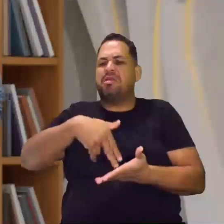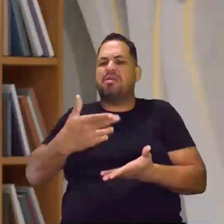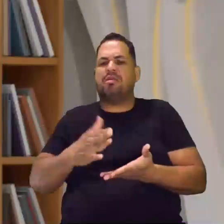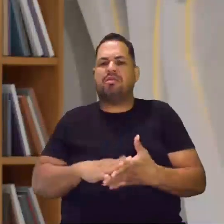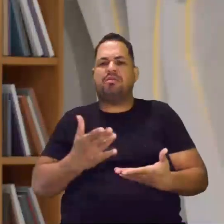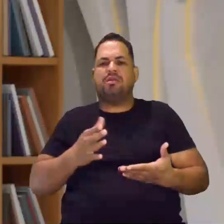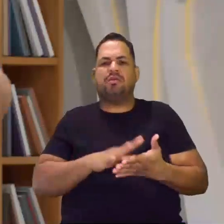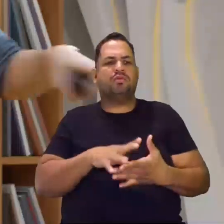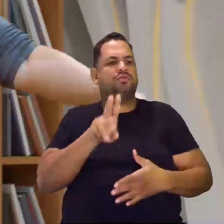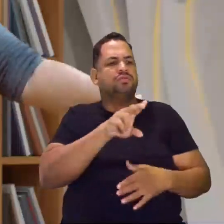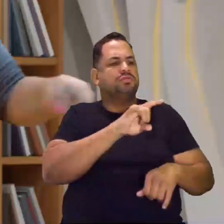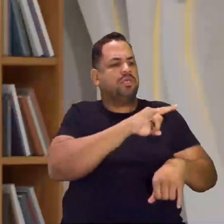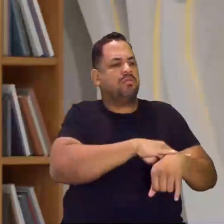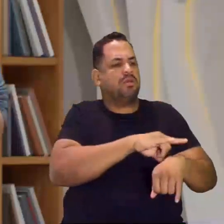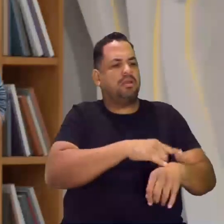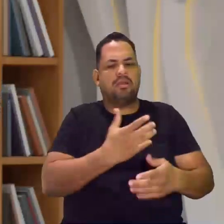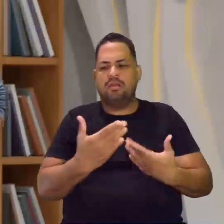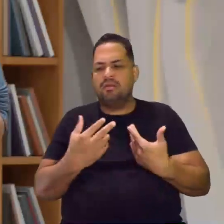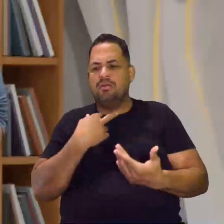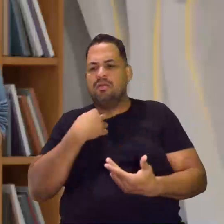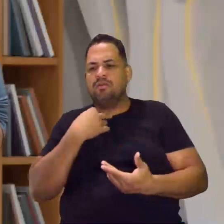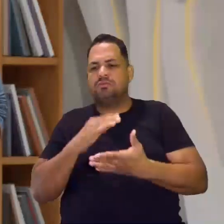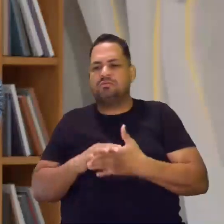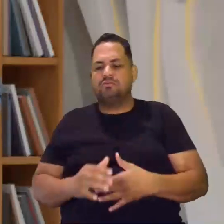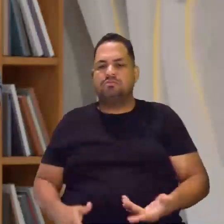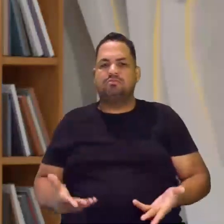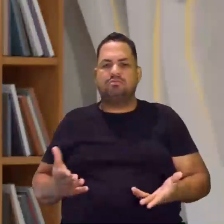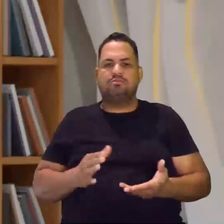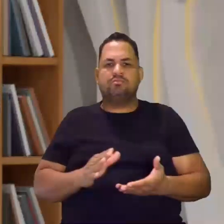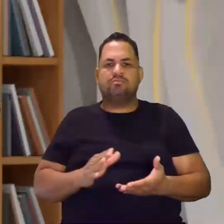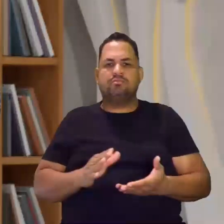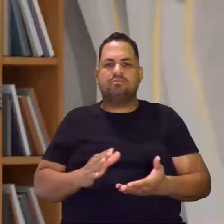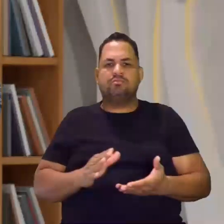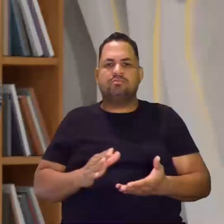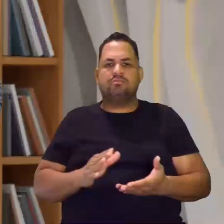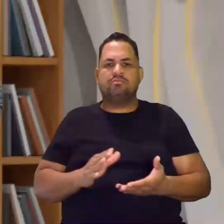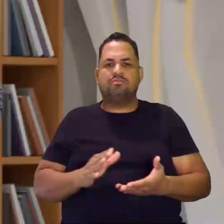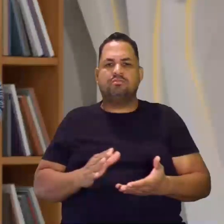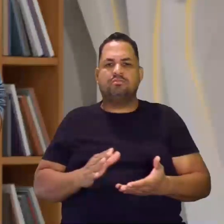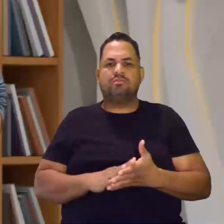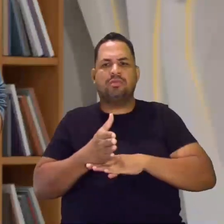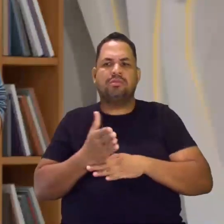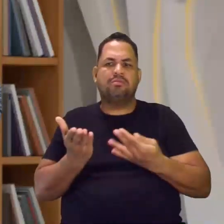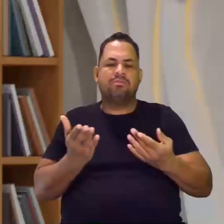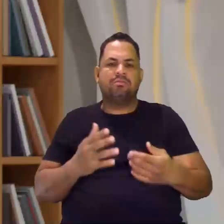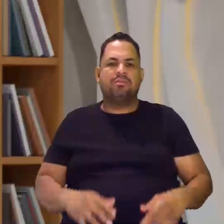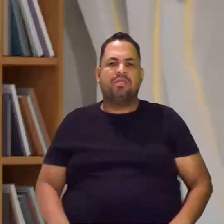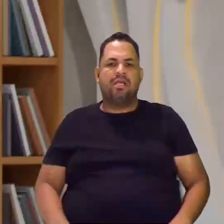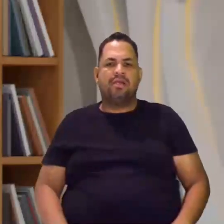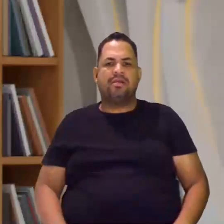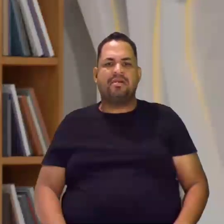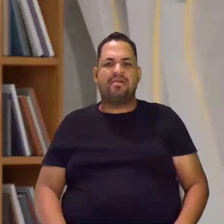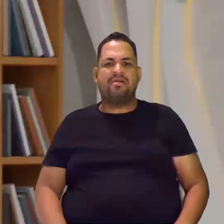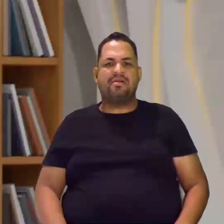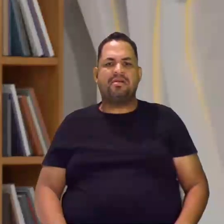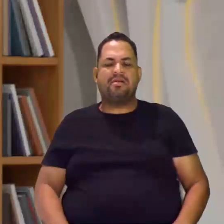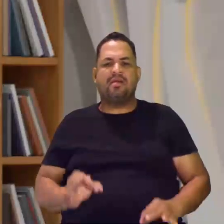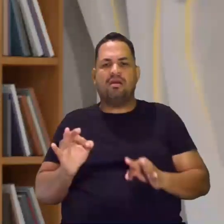usar só esse banheiro, eu não posso beber água nesse bebedouro, eu não posso ficar no mesmo local que o outro entra. Olha só